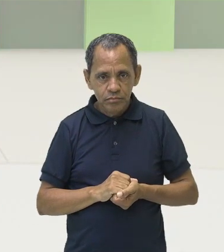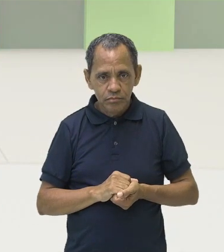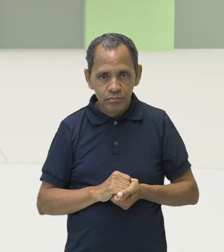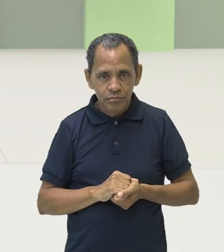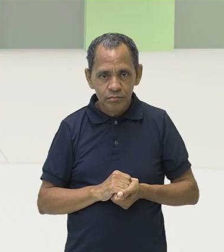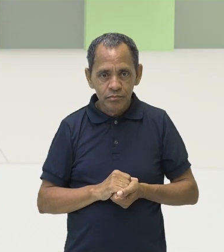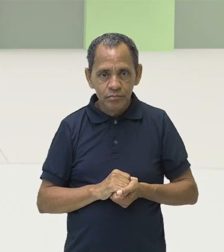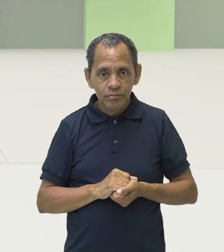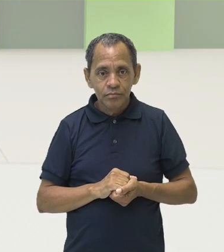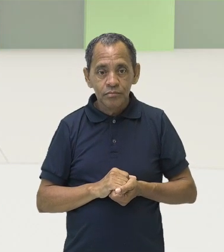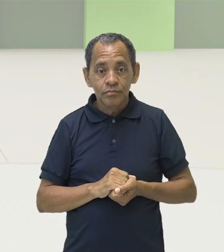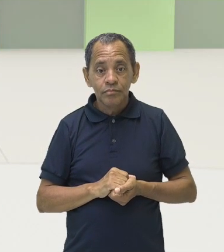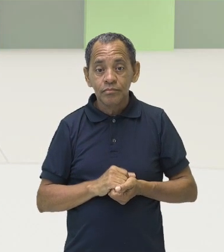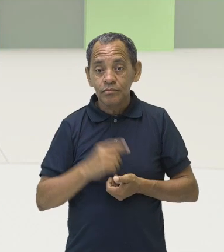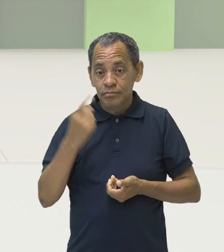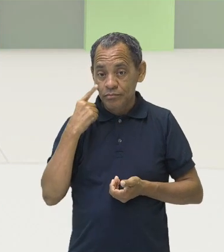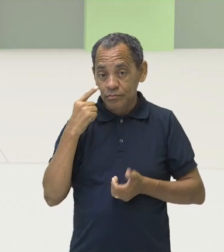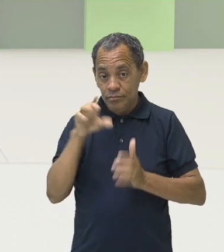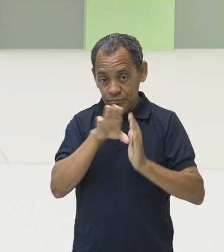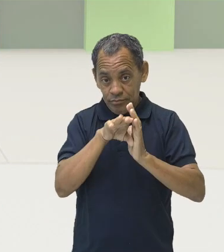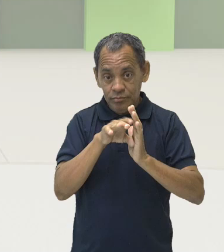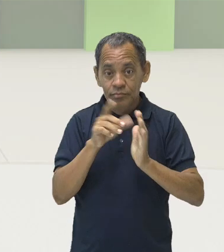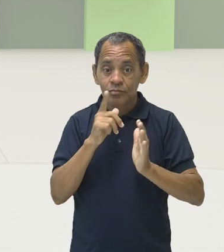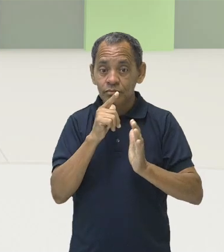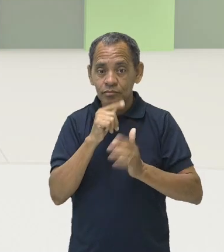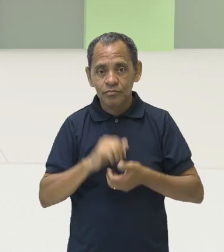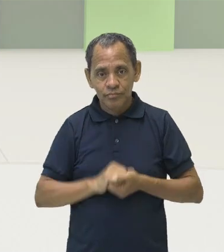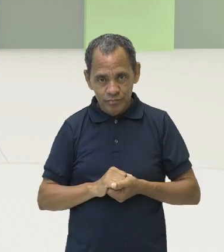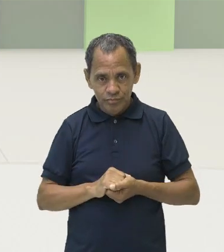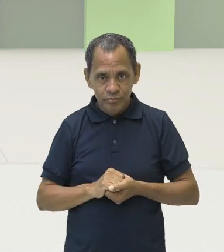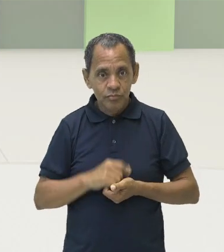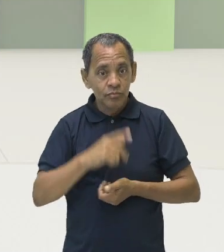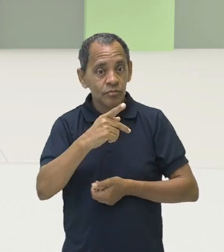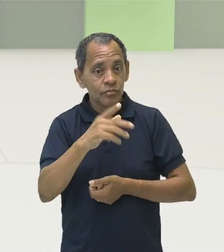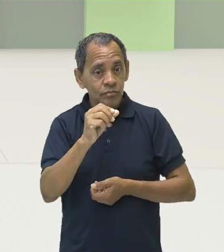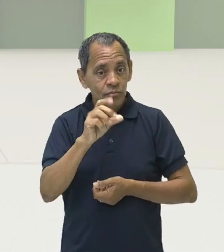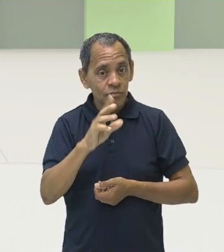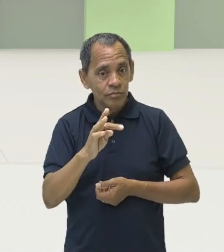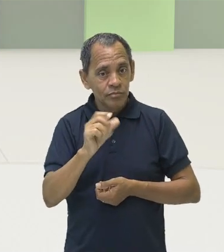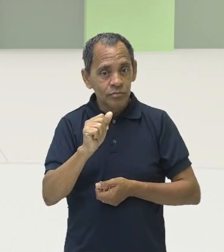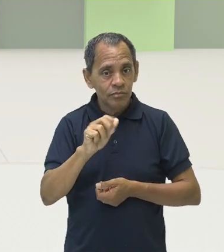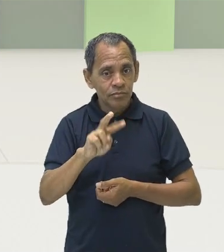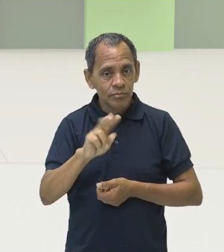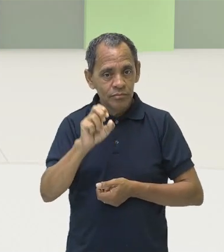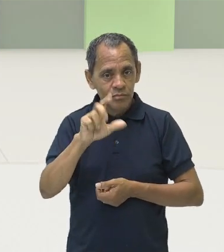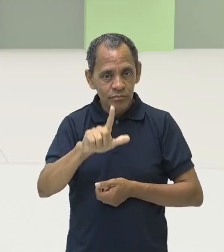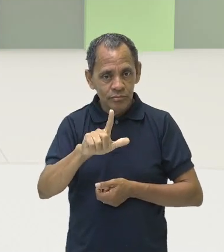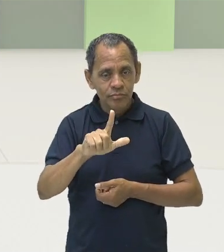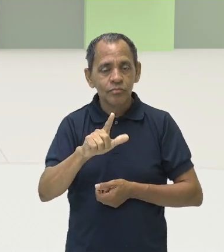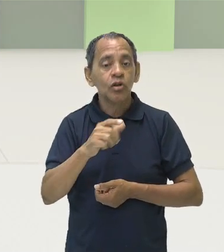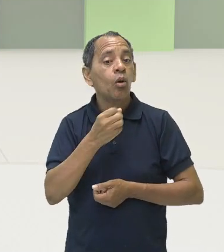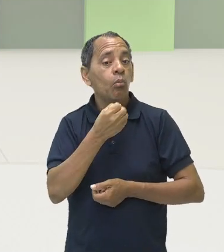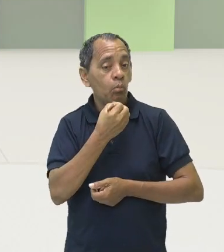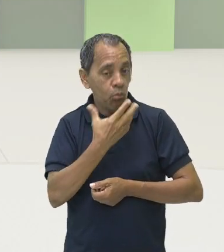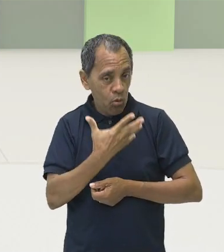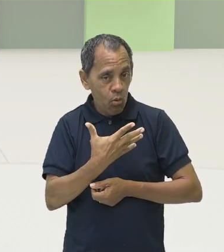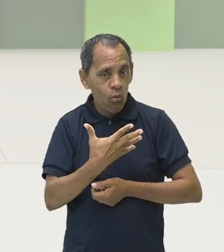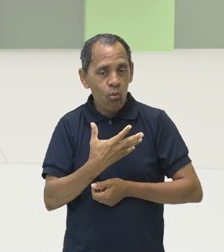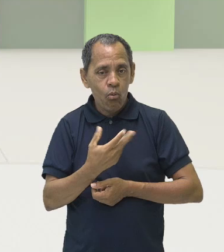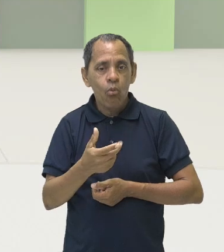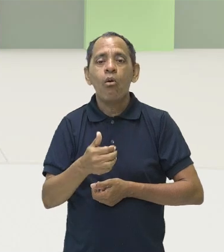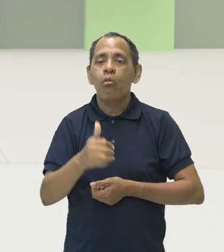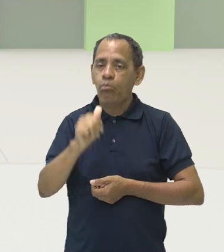Né? Para ver o conceito de água potável, que é a água que é boa para o nosso consumo, para que